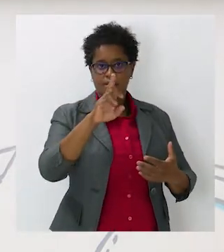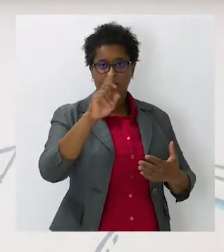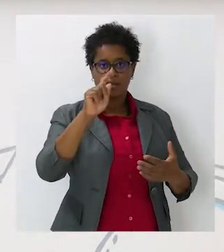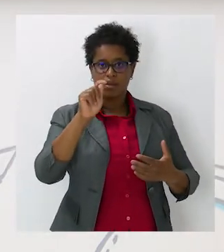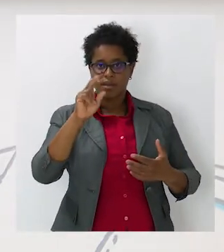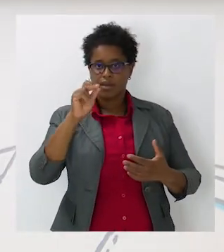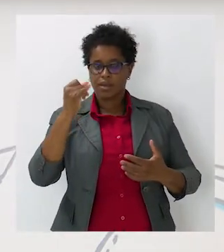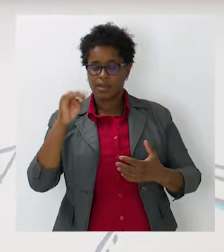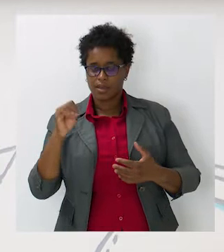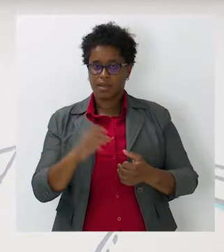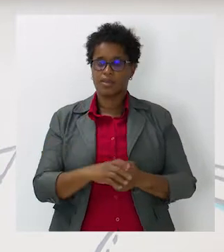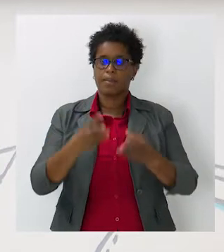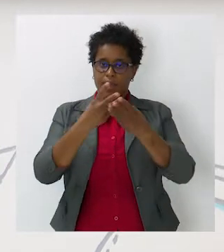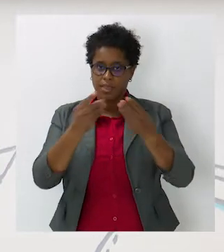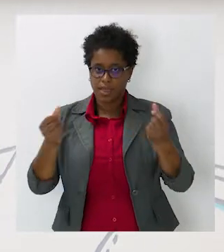cereais,